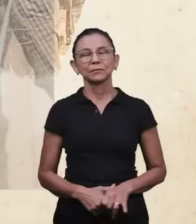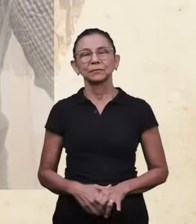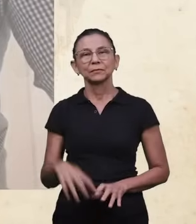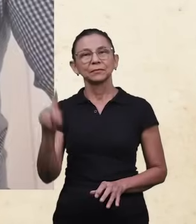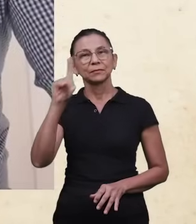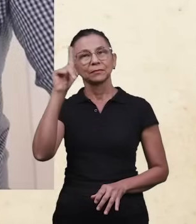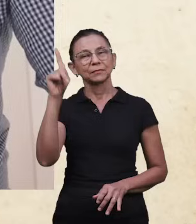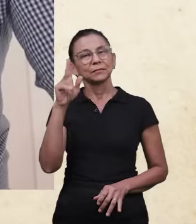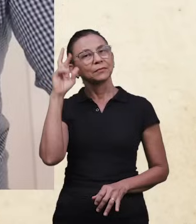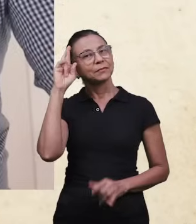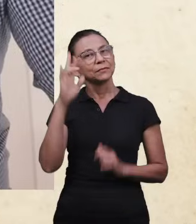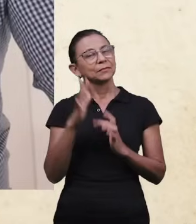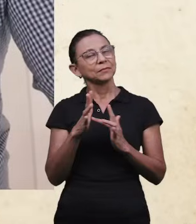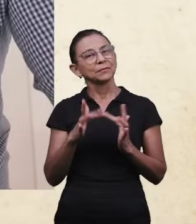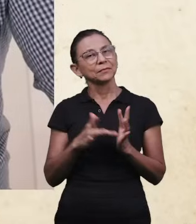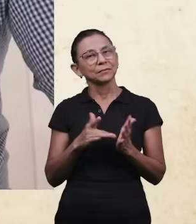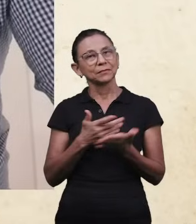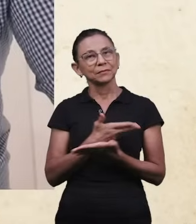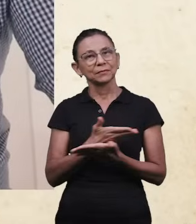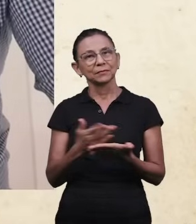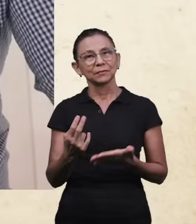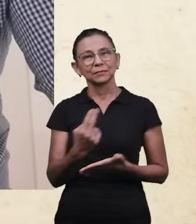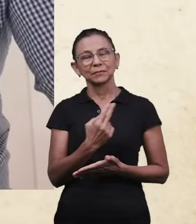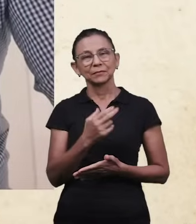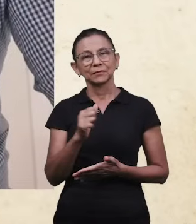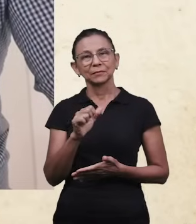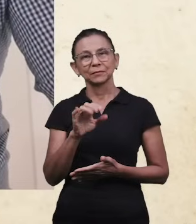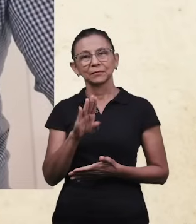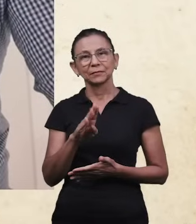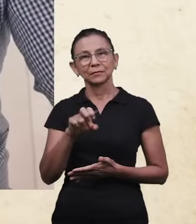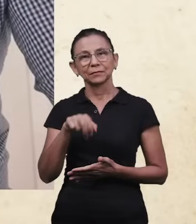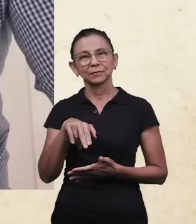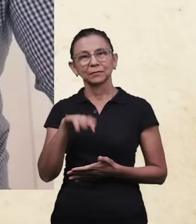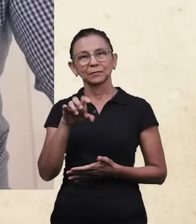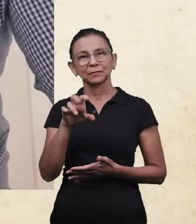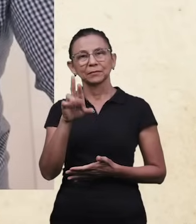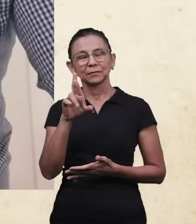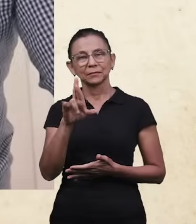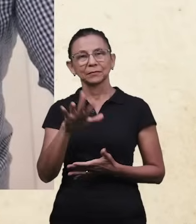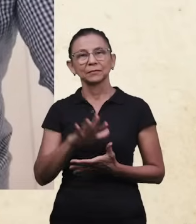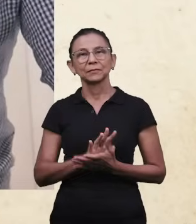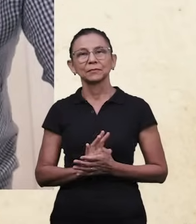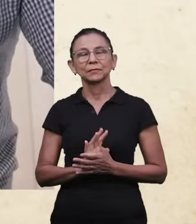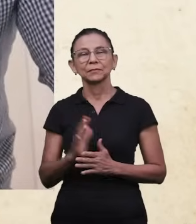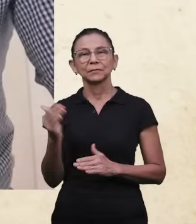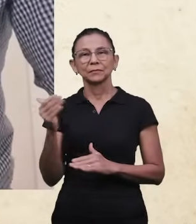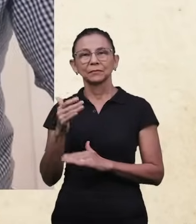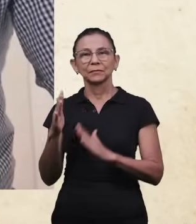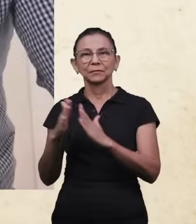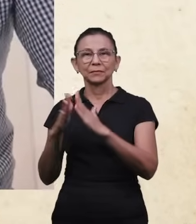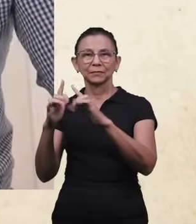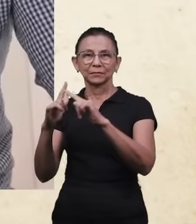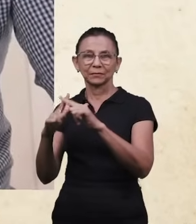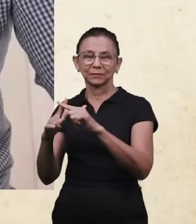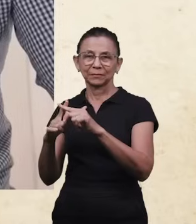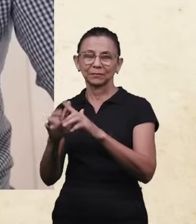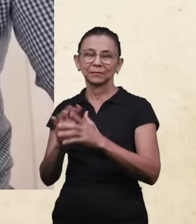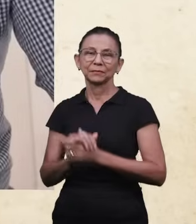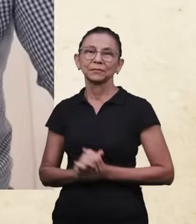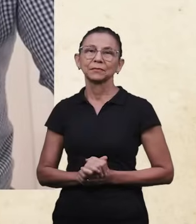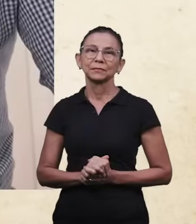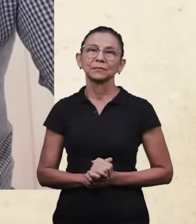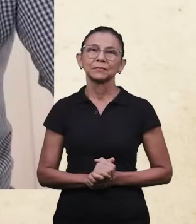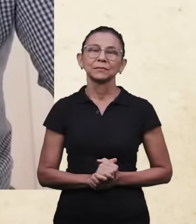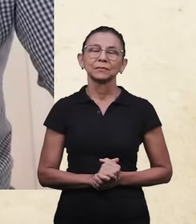A paz do Senhor Jesus, irmãos. Meu nome é Abner Oliveira, sou aqui da igreja de Queluz, em Lisboa,